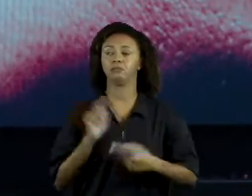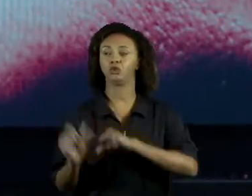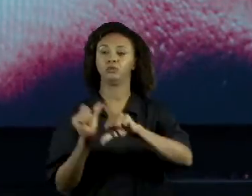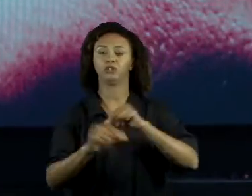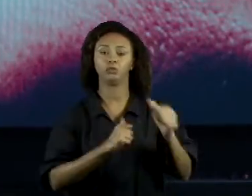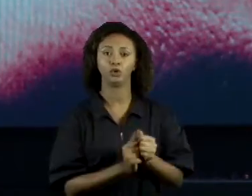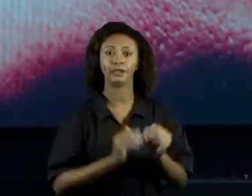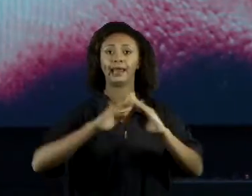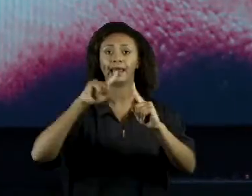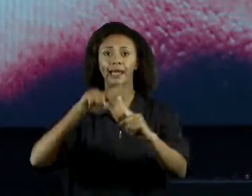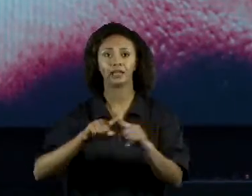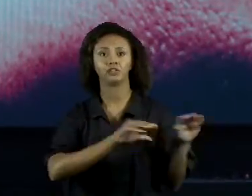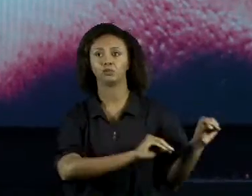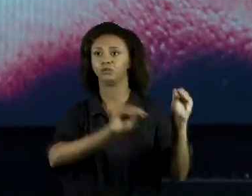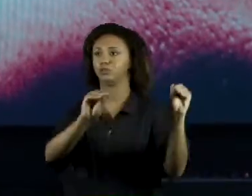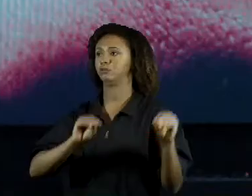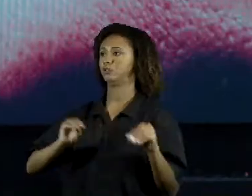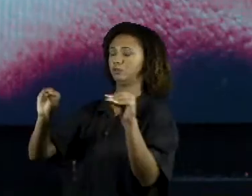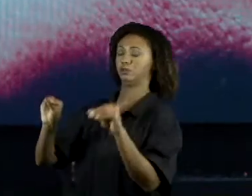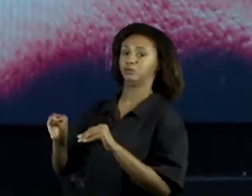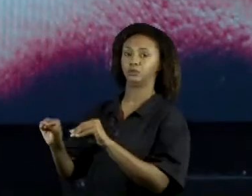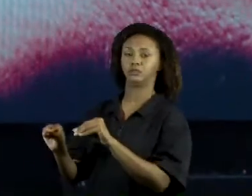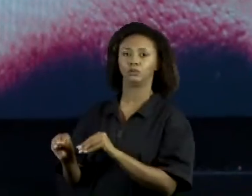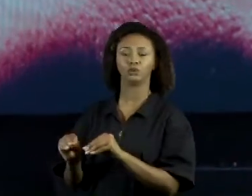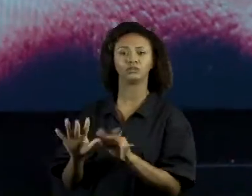Pessoas que não se encontram.